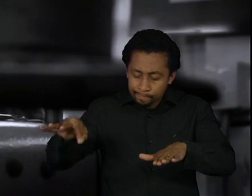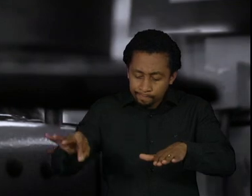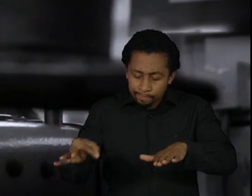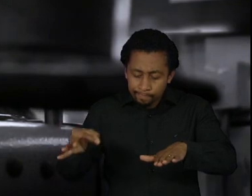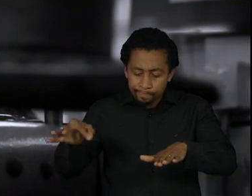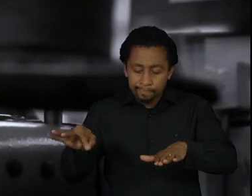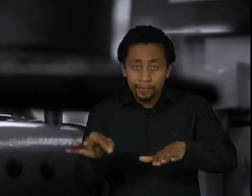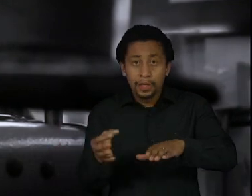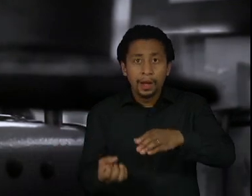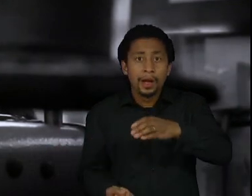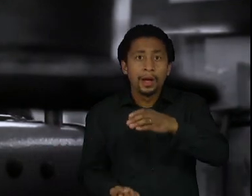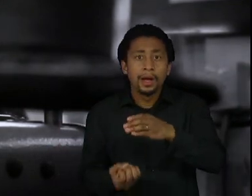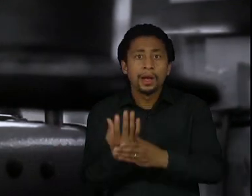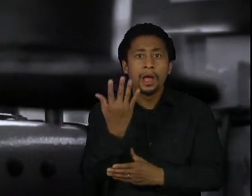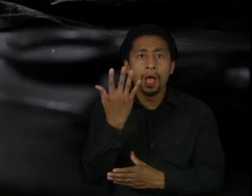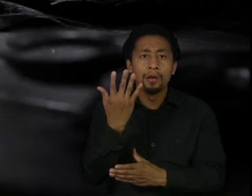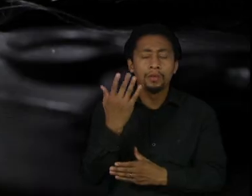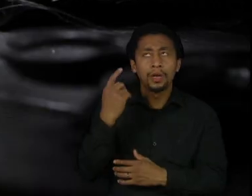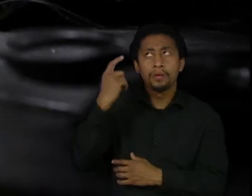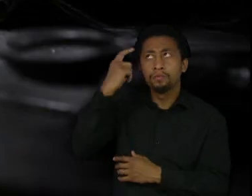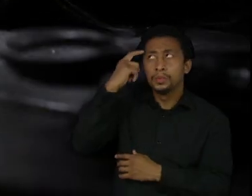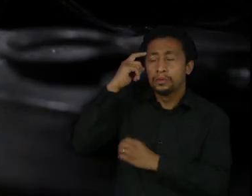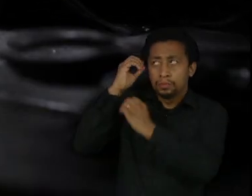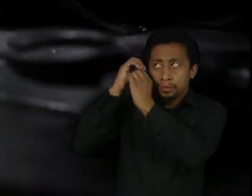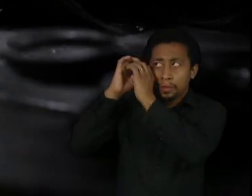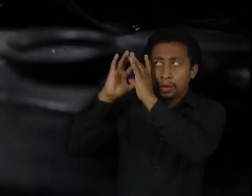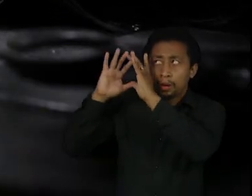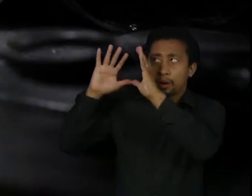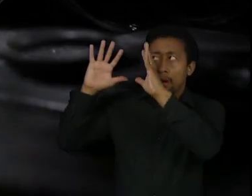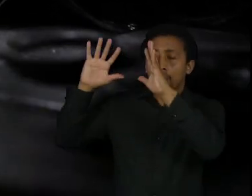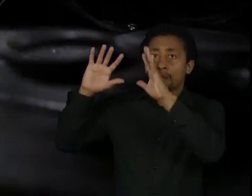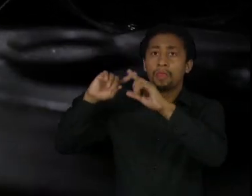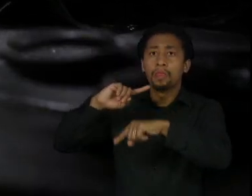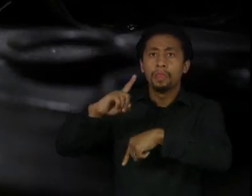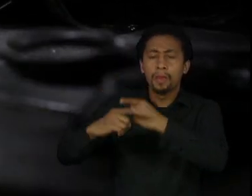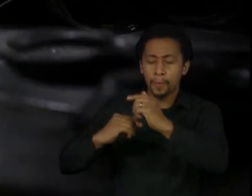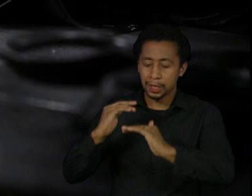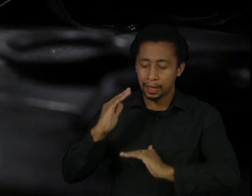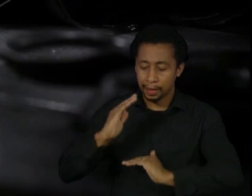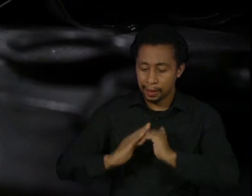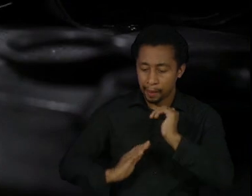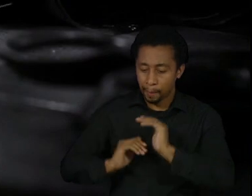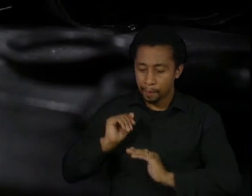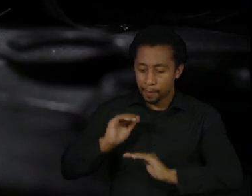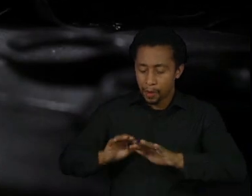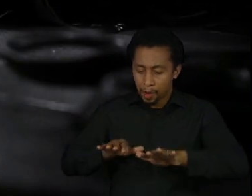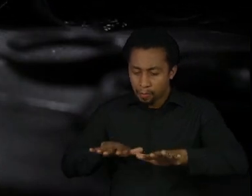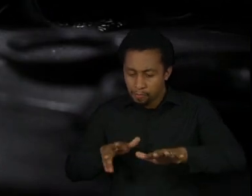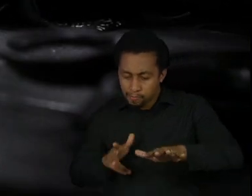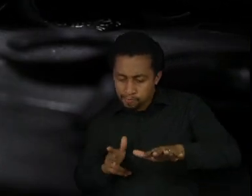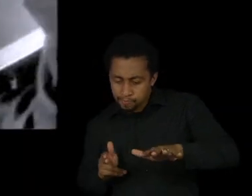Materializava uma ideia, concretizava um projeto com as suas mãos hábeis.